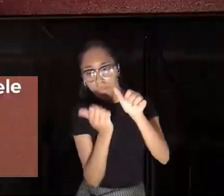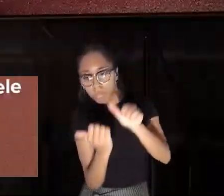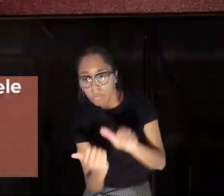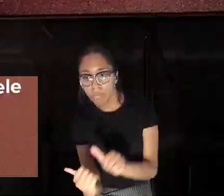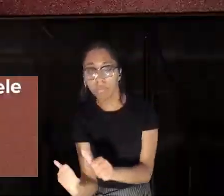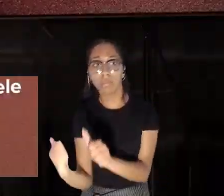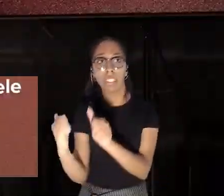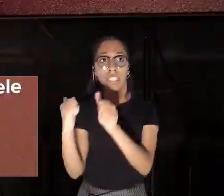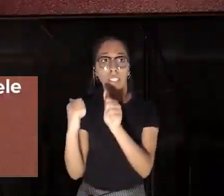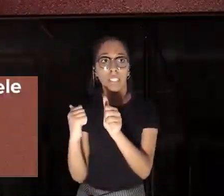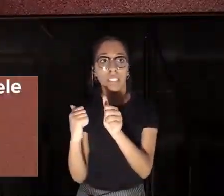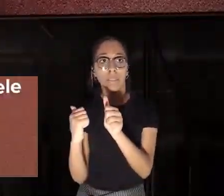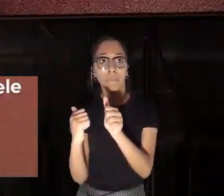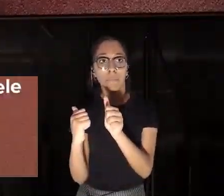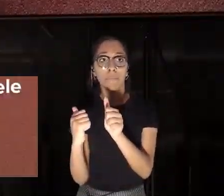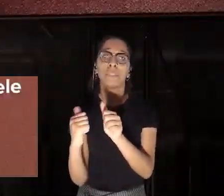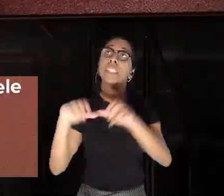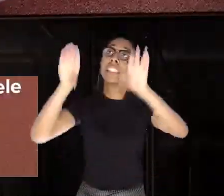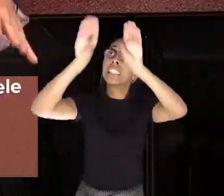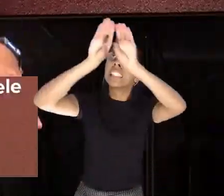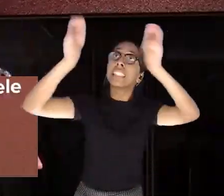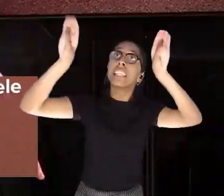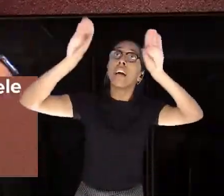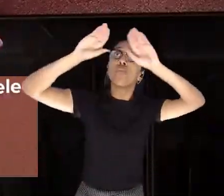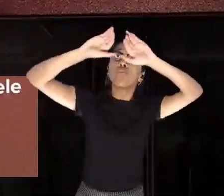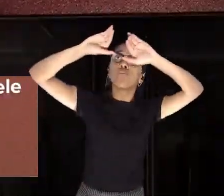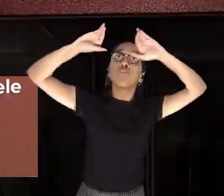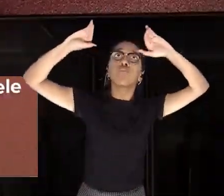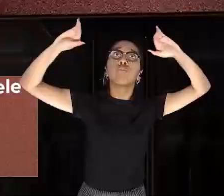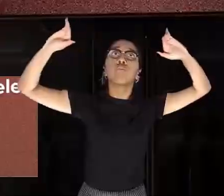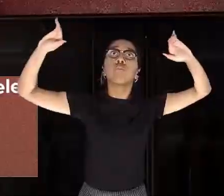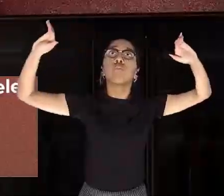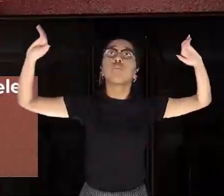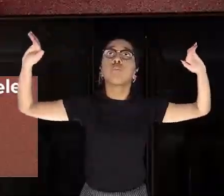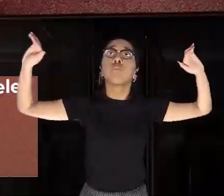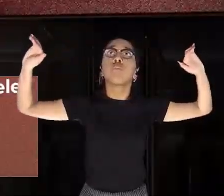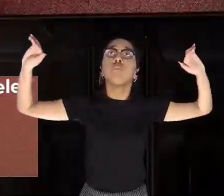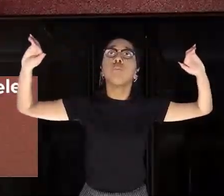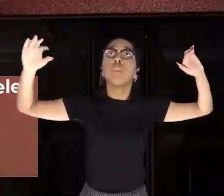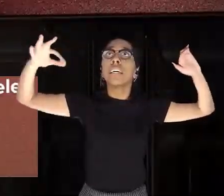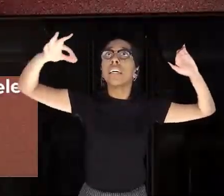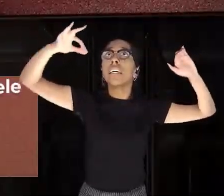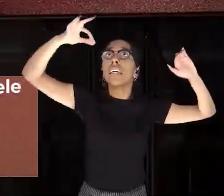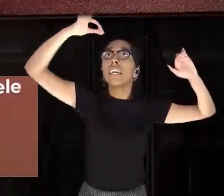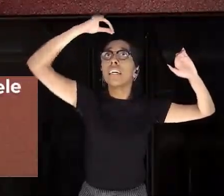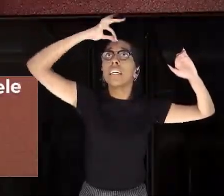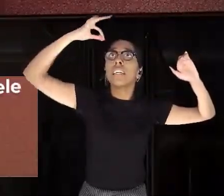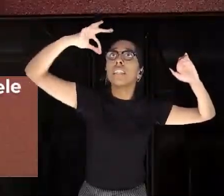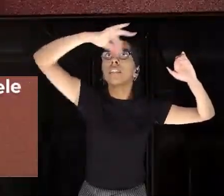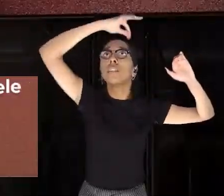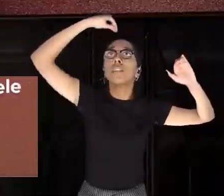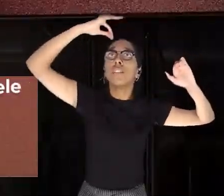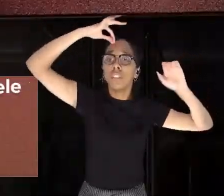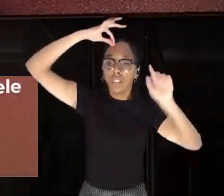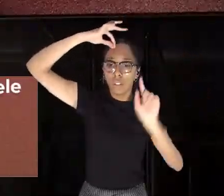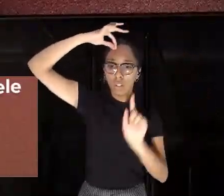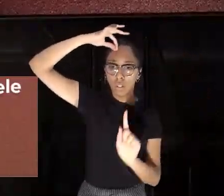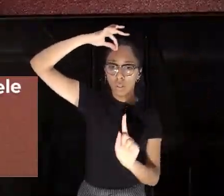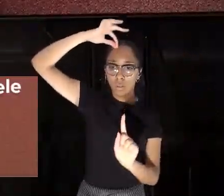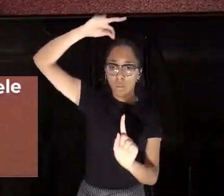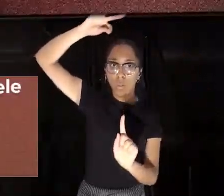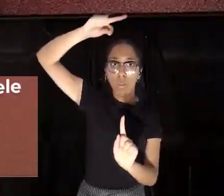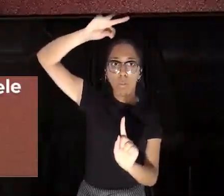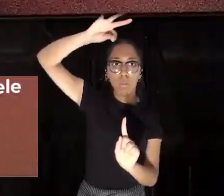abriu. E o Espírito desceu sobre ele, de forma corpórea. Jesus foi tomado pelo Espírito, como